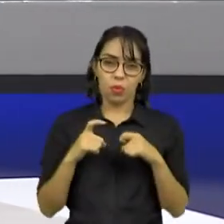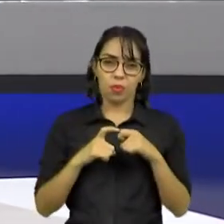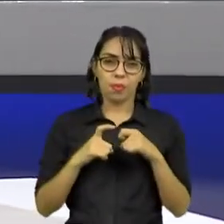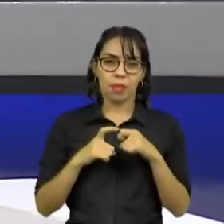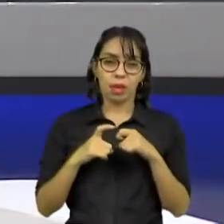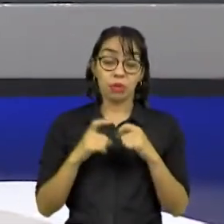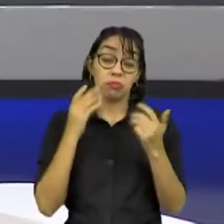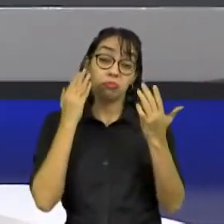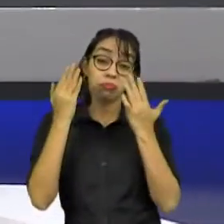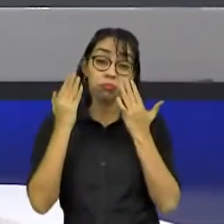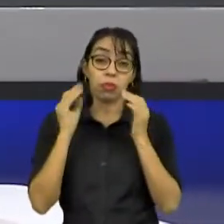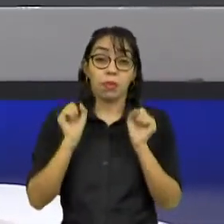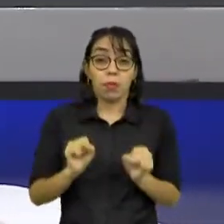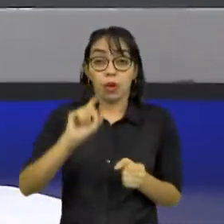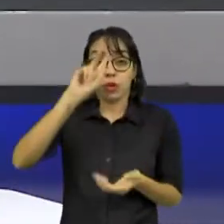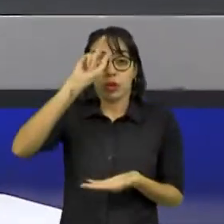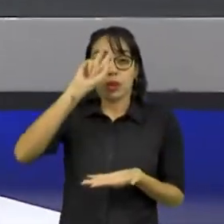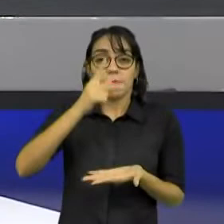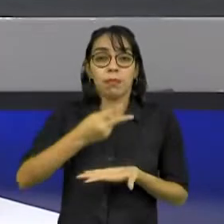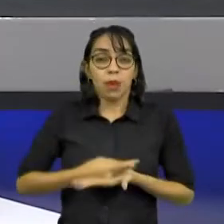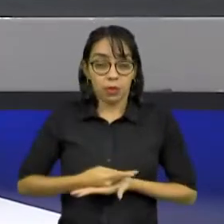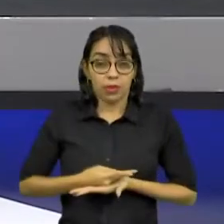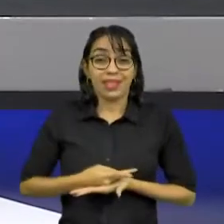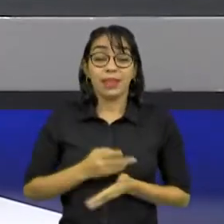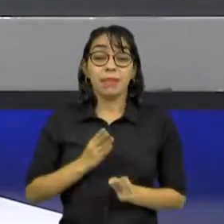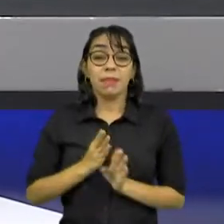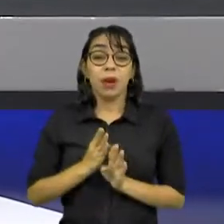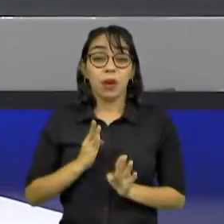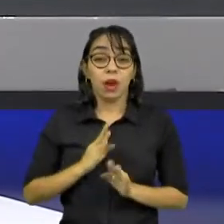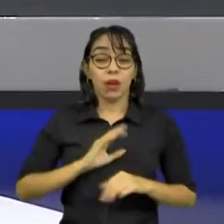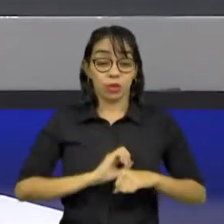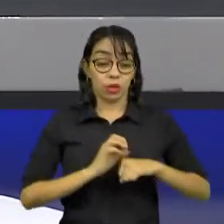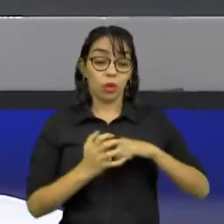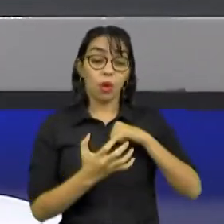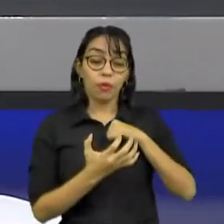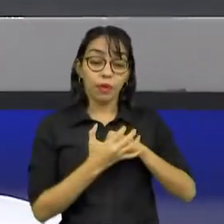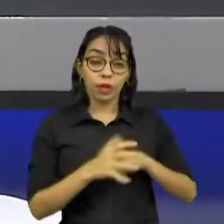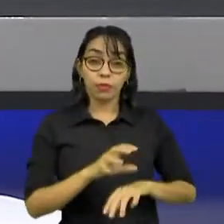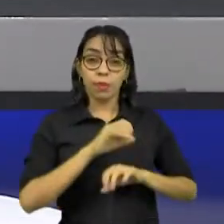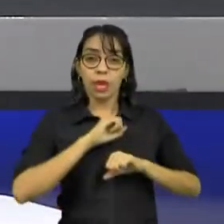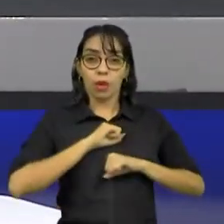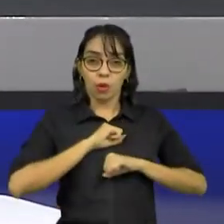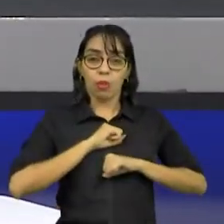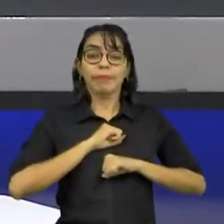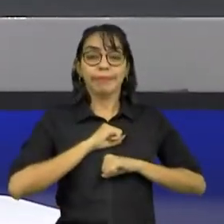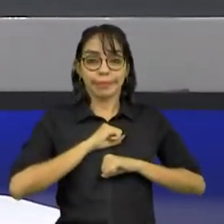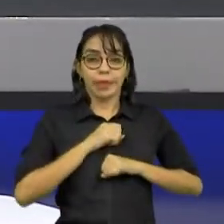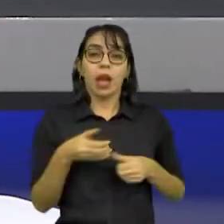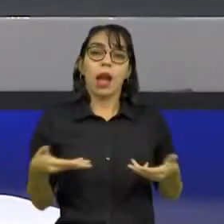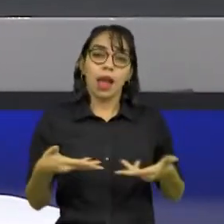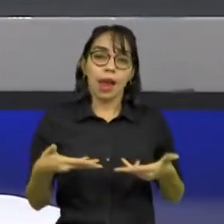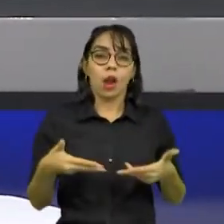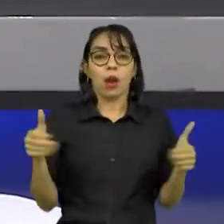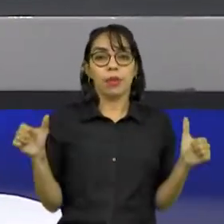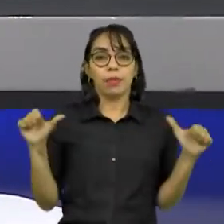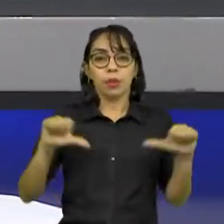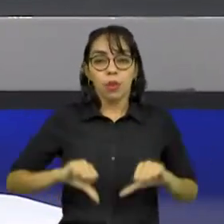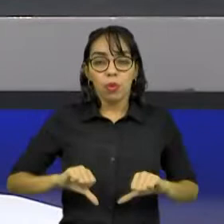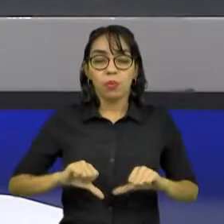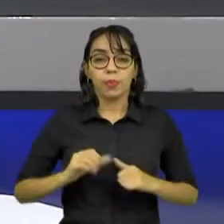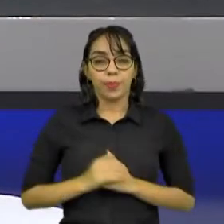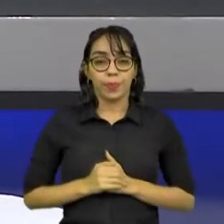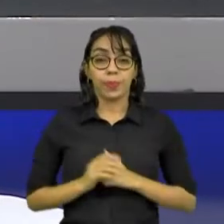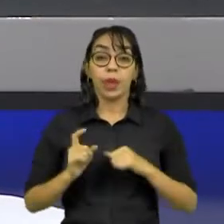doença ser uma complicação tardia da Covid-19. A médica hepatologista do Hospital São